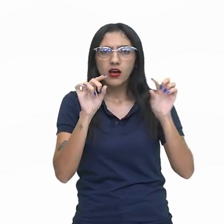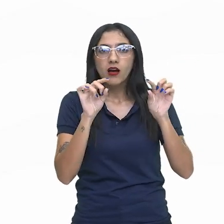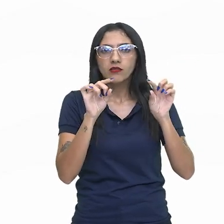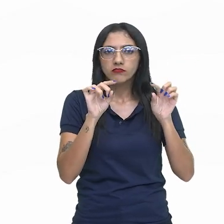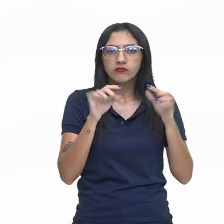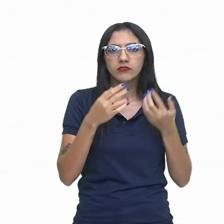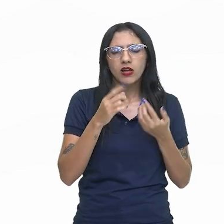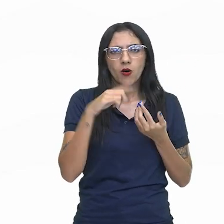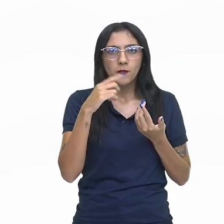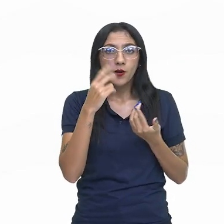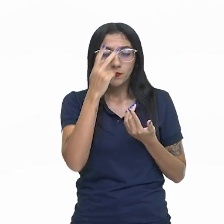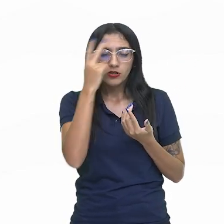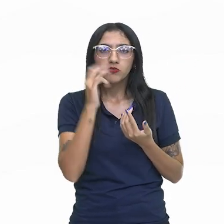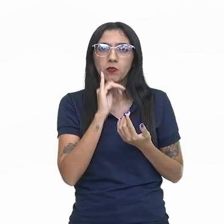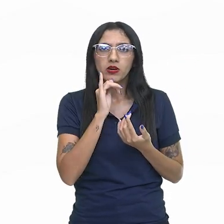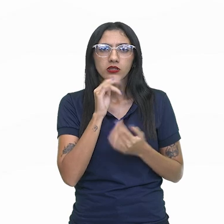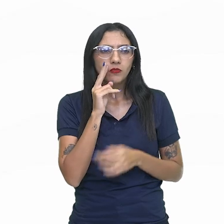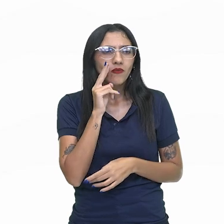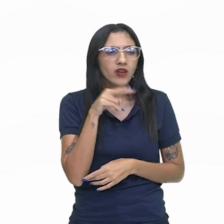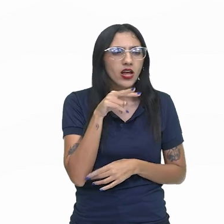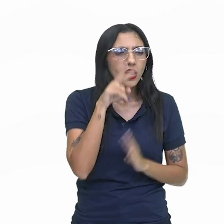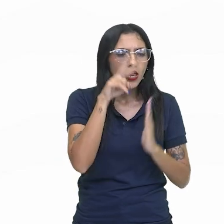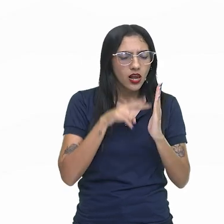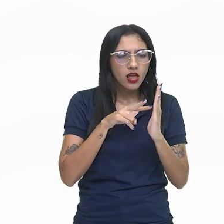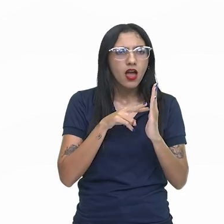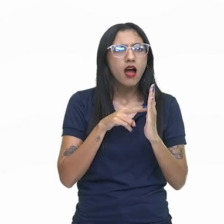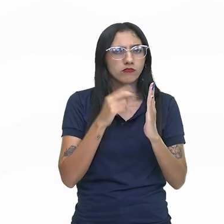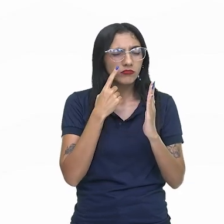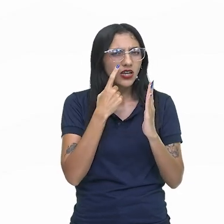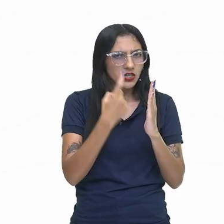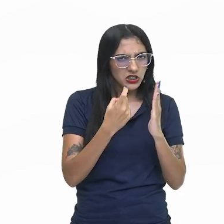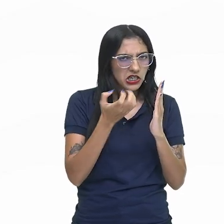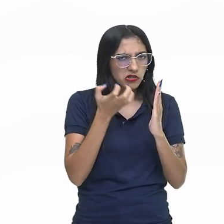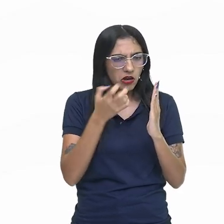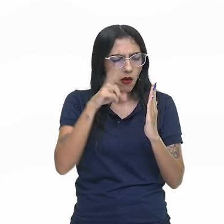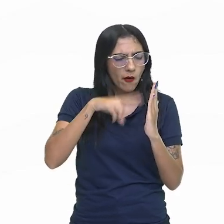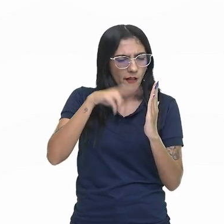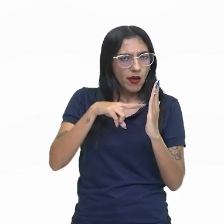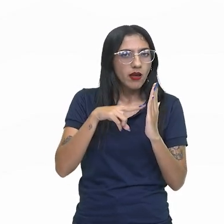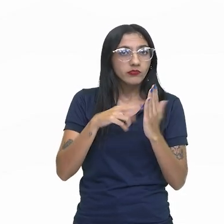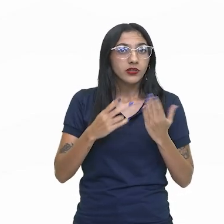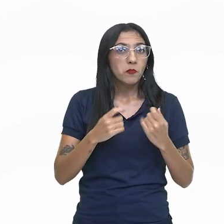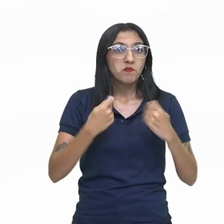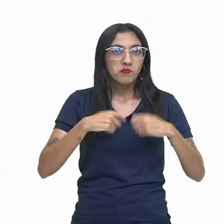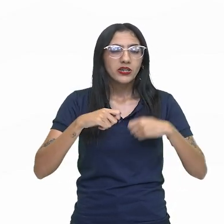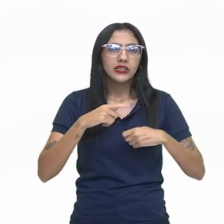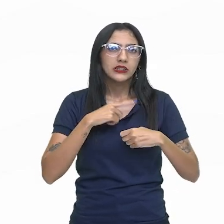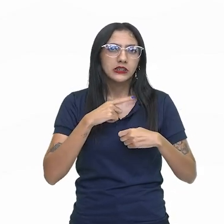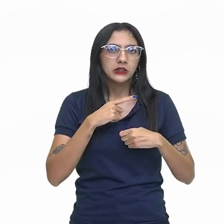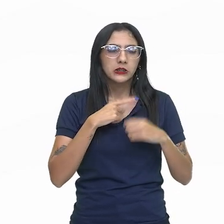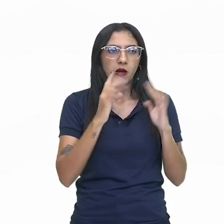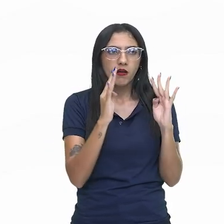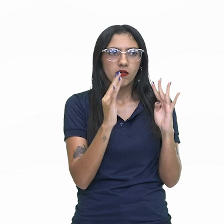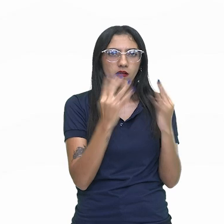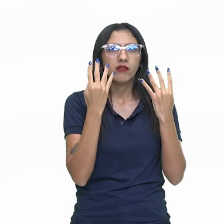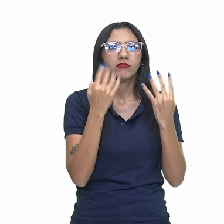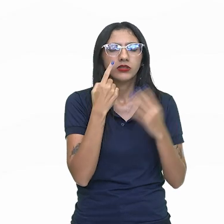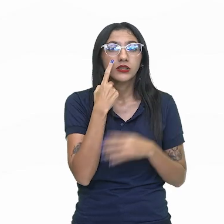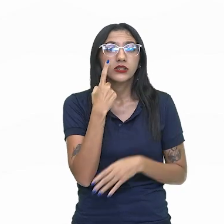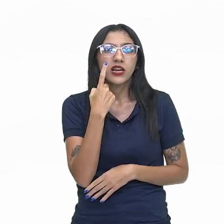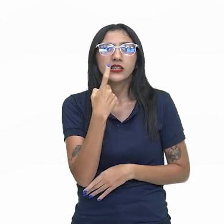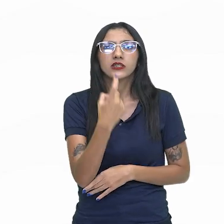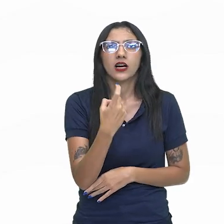acatar essa temática, se ele quer ler. Então, por isso que tem que ser bem chamativa,